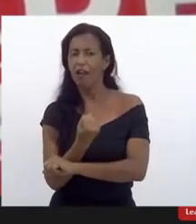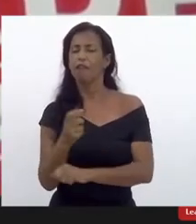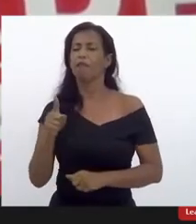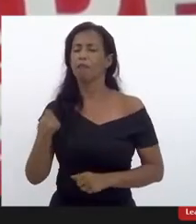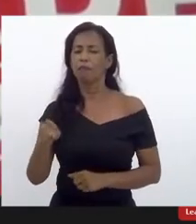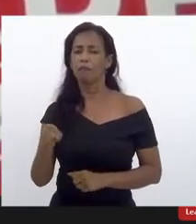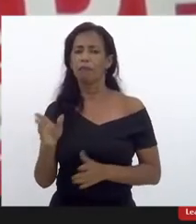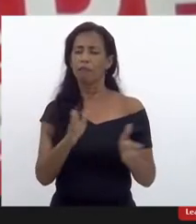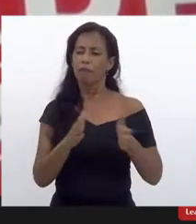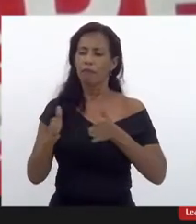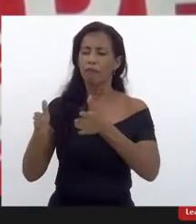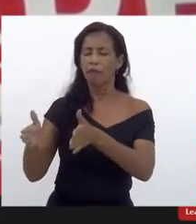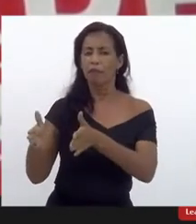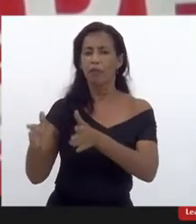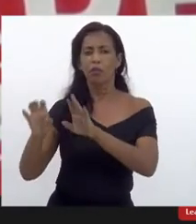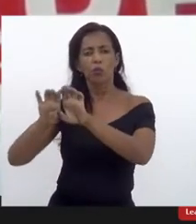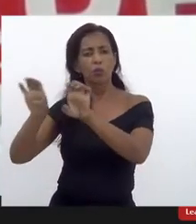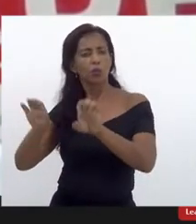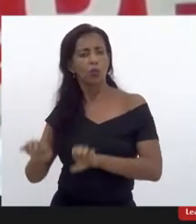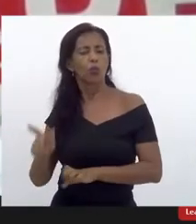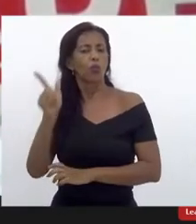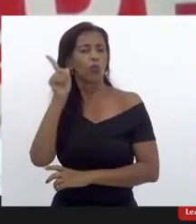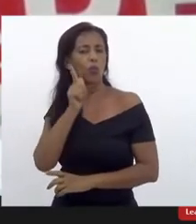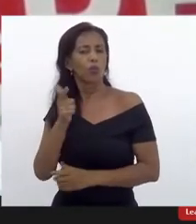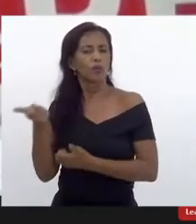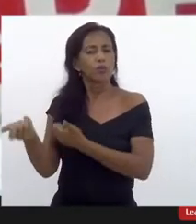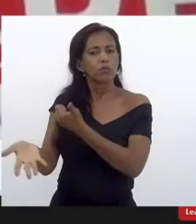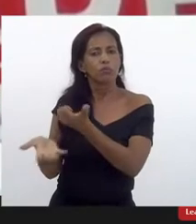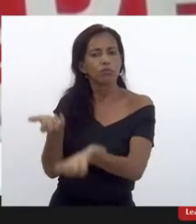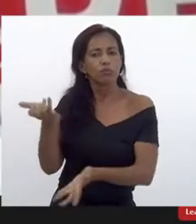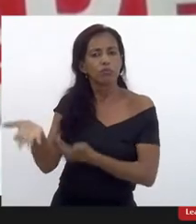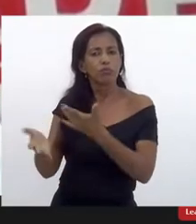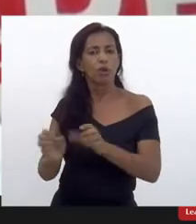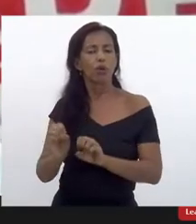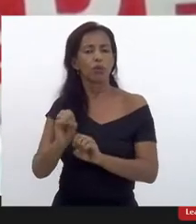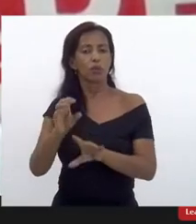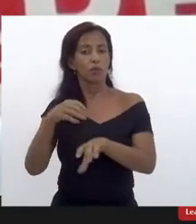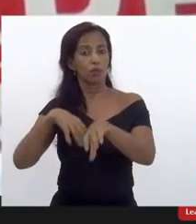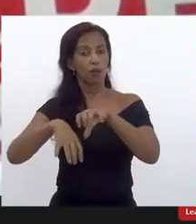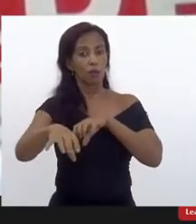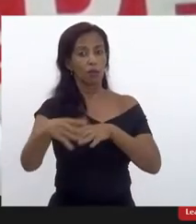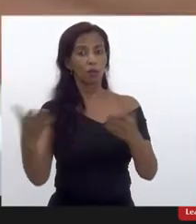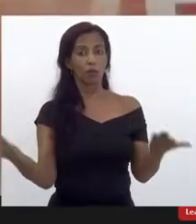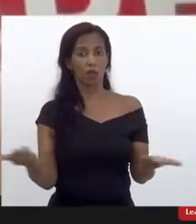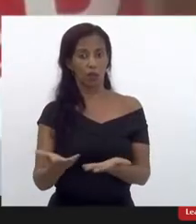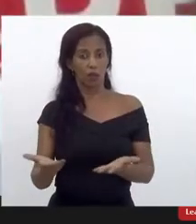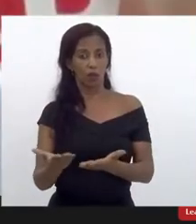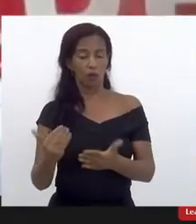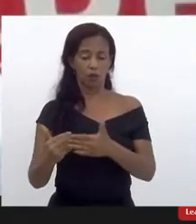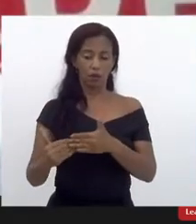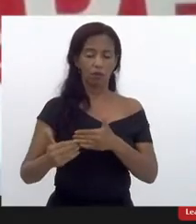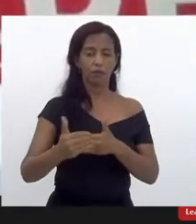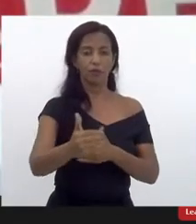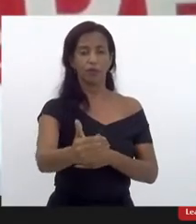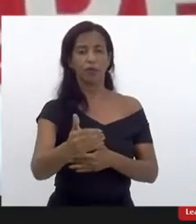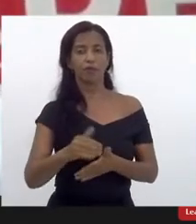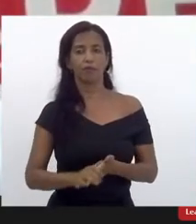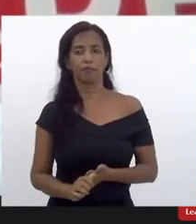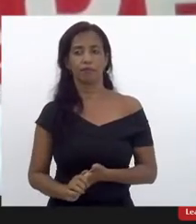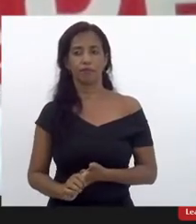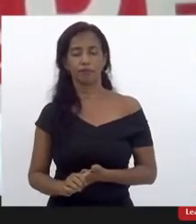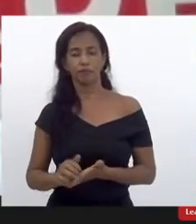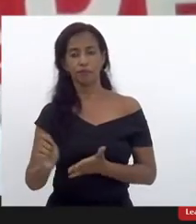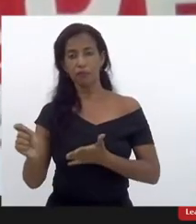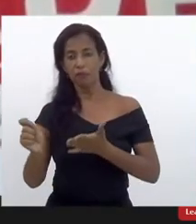mesmo com a parca estrutura, conseguir ofertar o ensino remoto, e agora, a partir de nossa